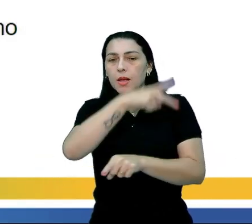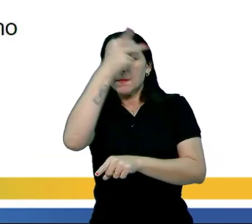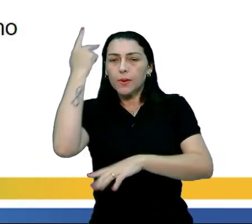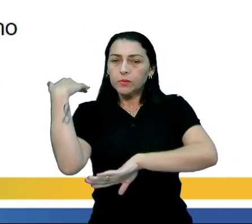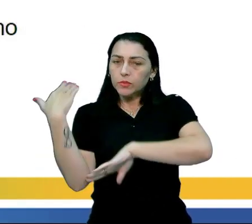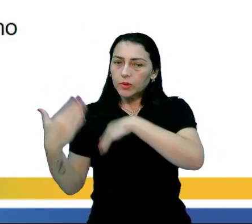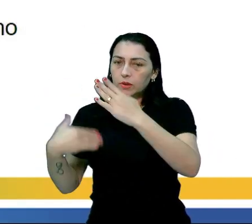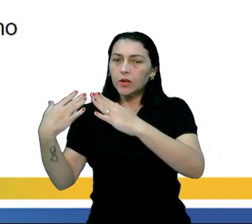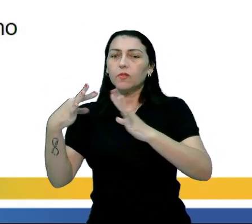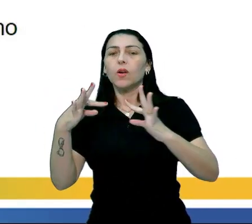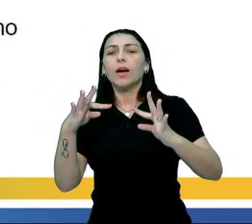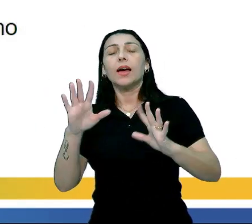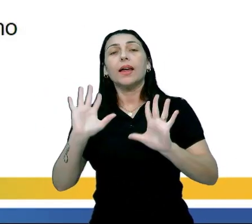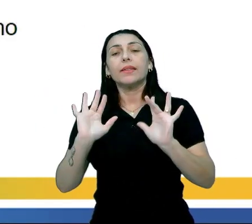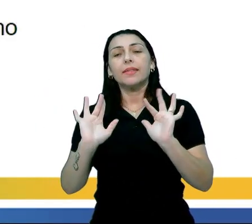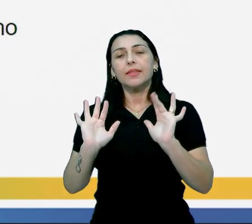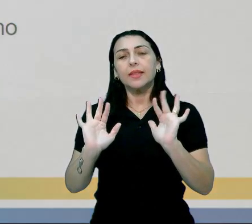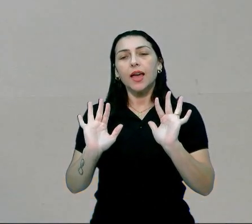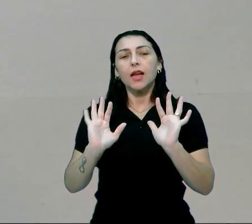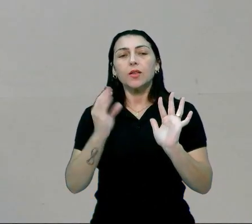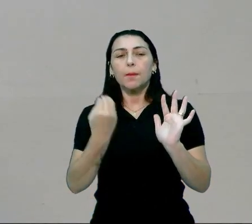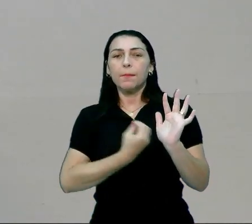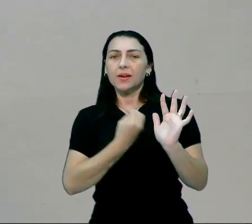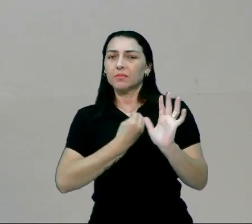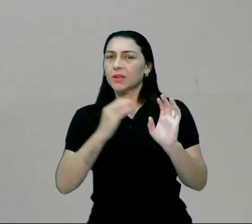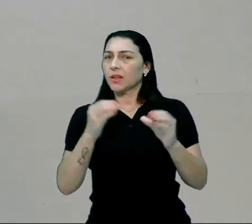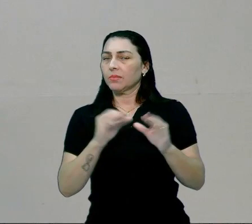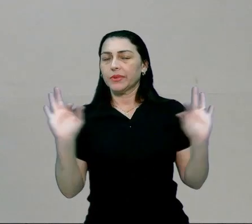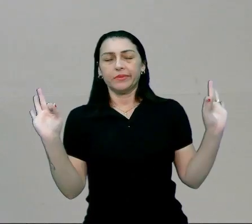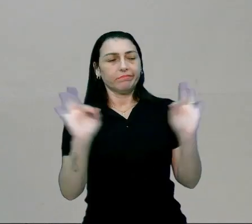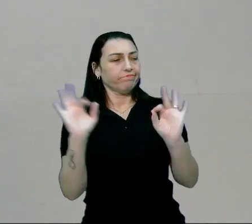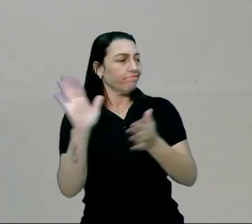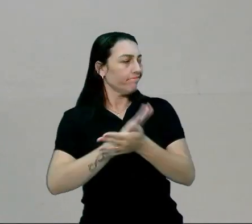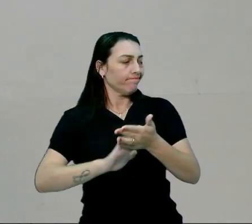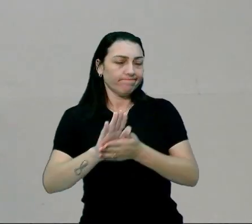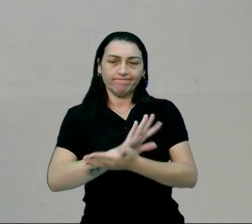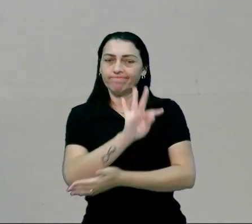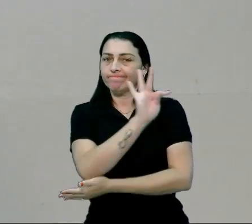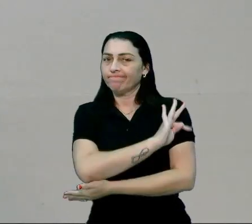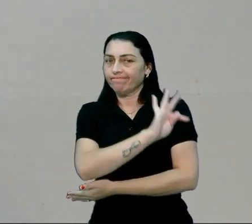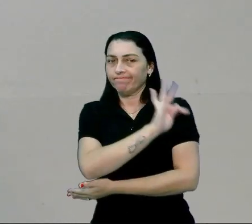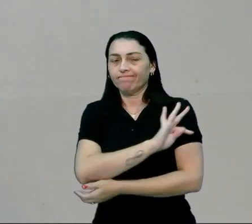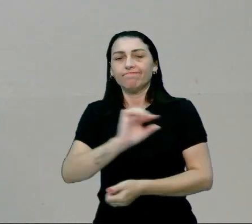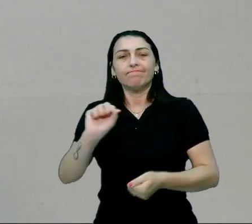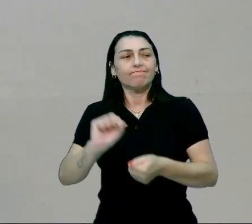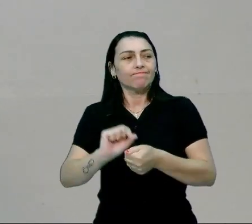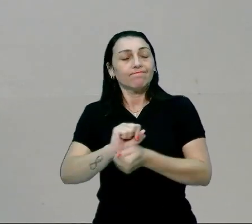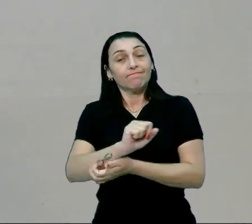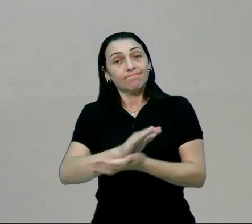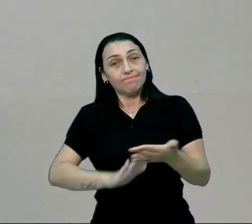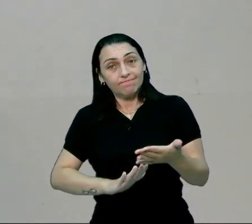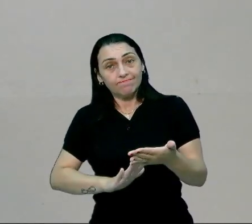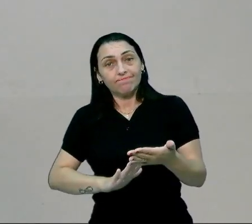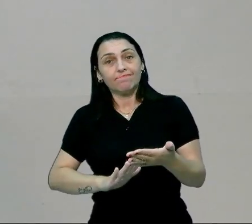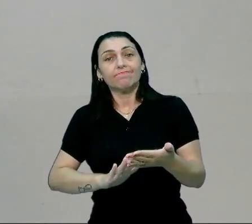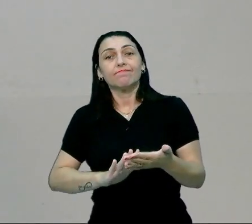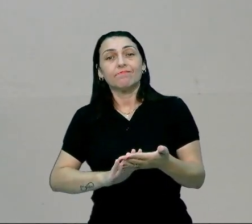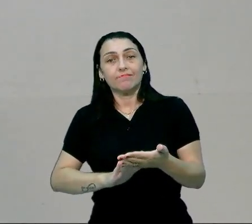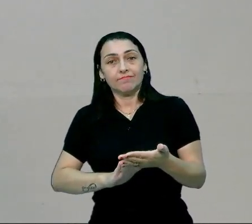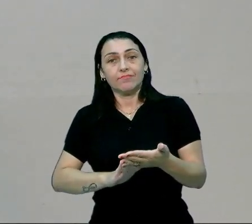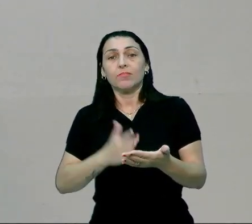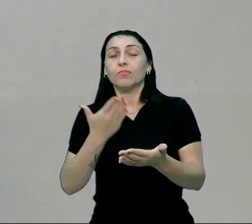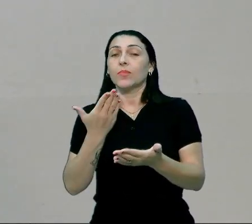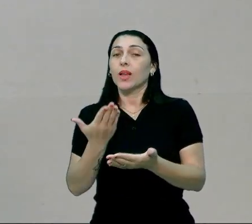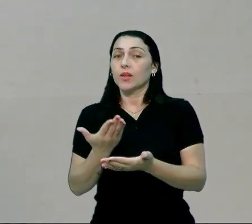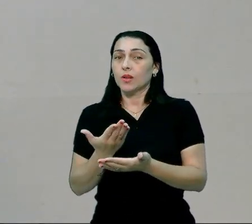ver, possibilitam os espectadores desenvolvimento técnico, não, porque técnico é na execução da atividade. Então essa foi